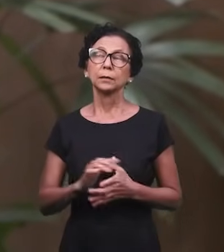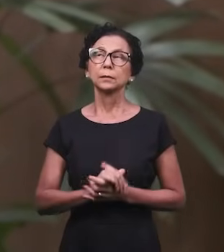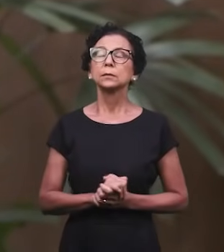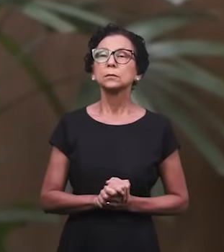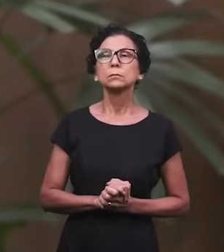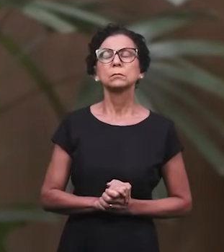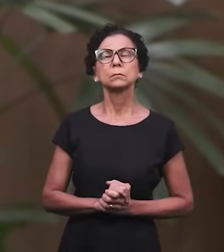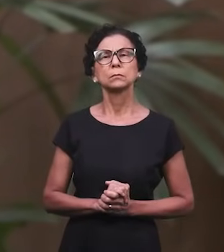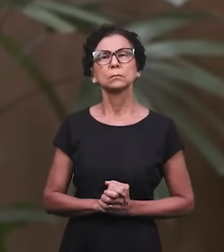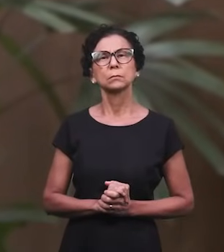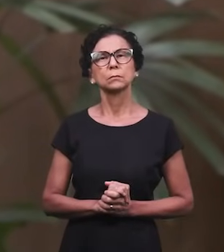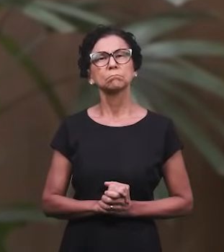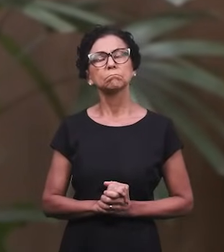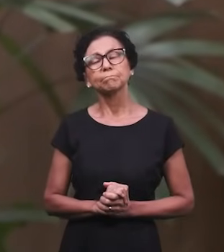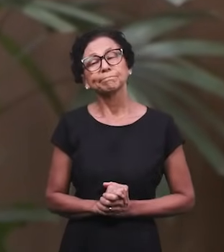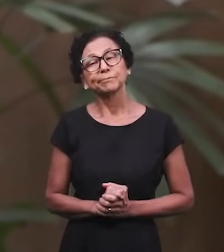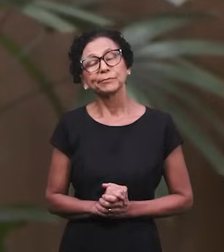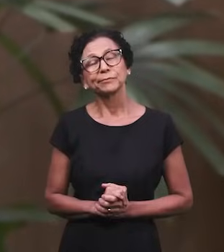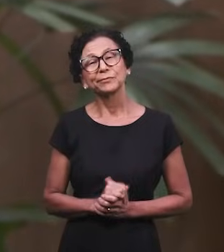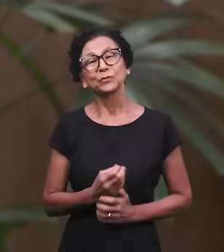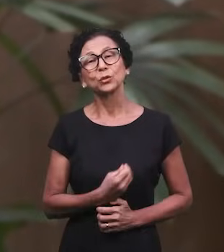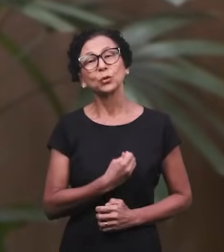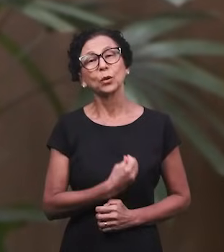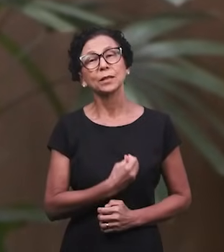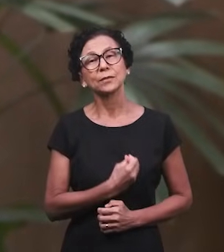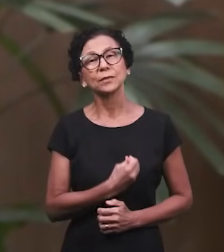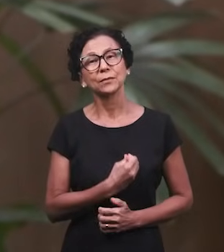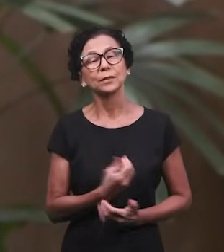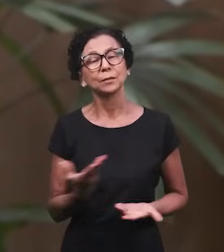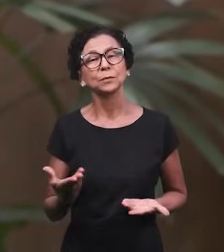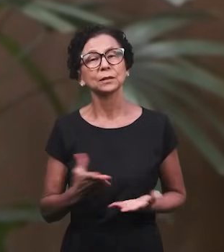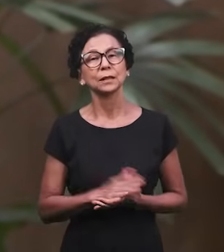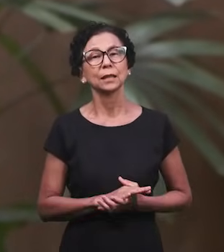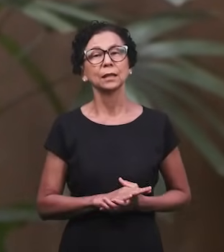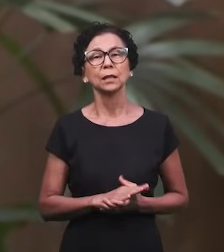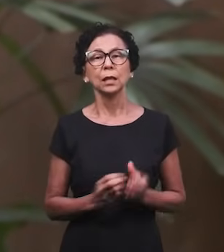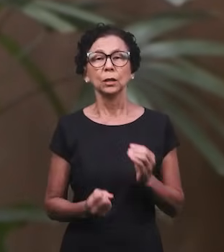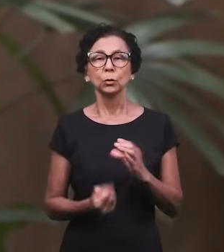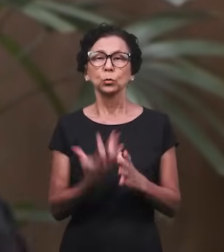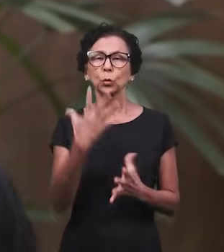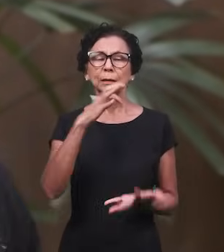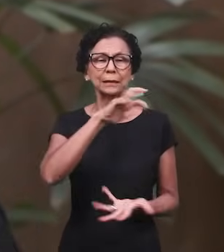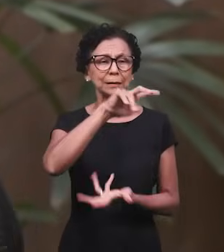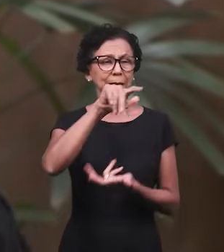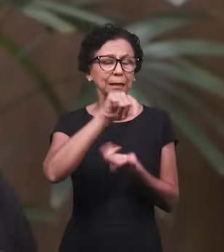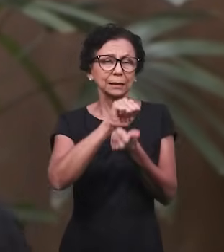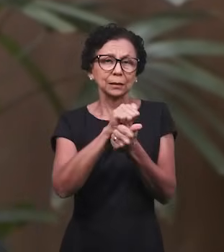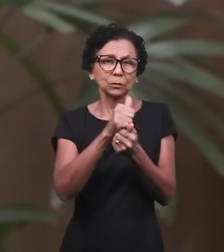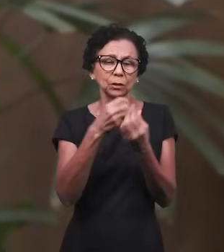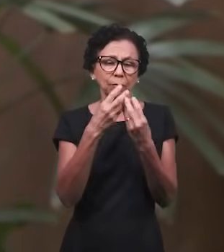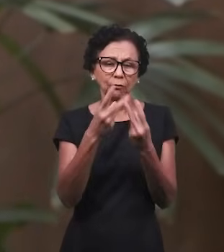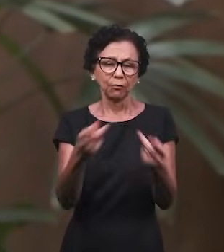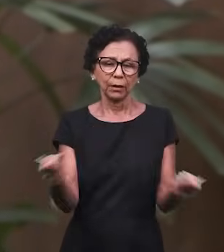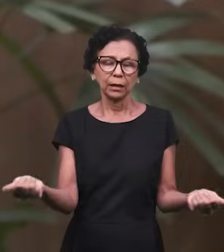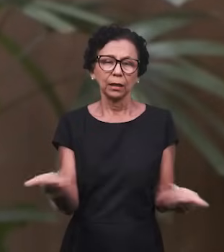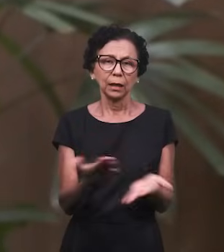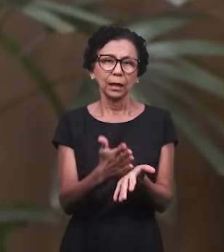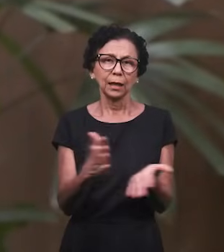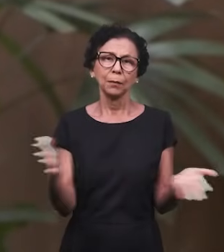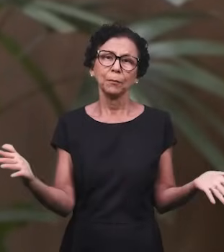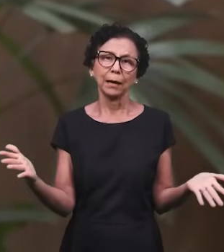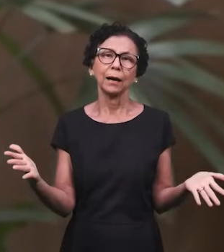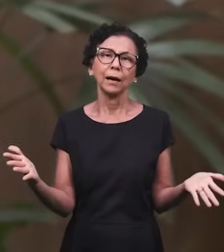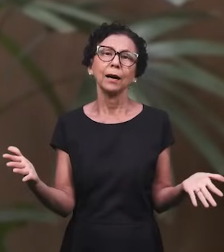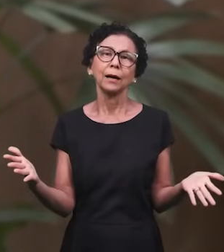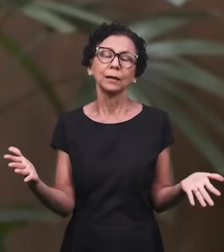um dia foi criado um dia para morrer ou seja tudo vai um dia Deixar de existir e precisa ser criado por isso o universo criador o